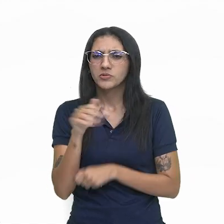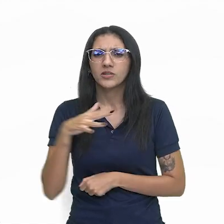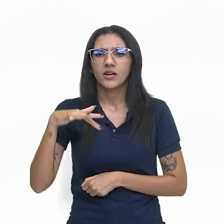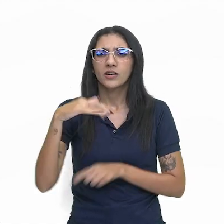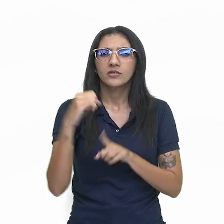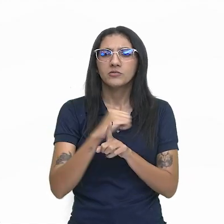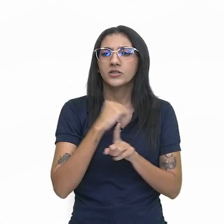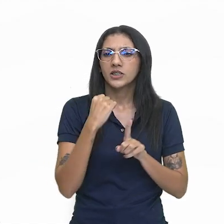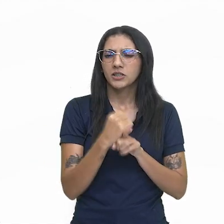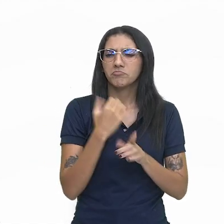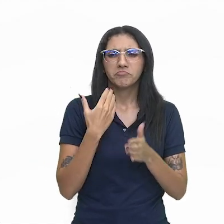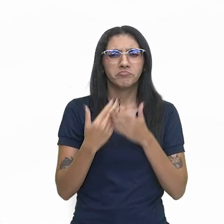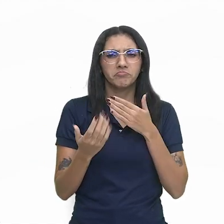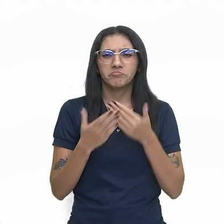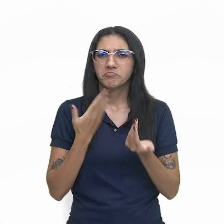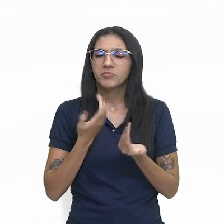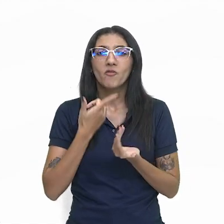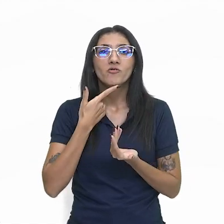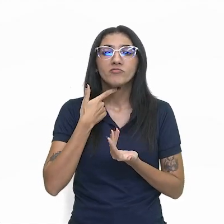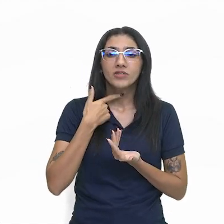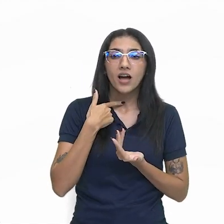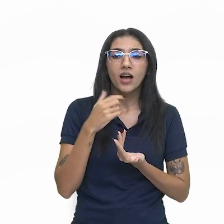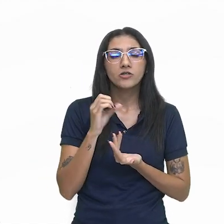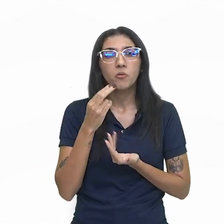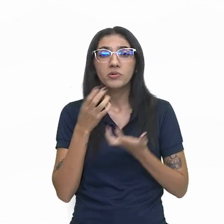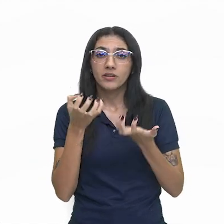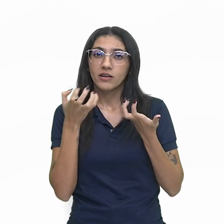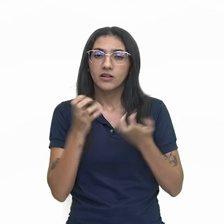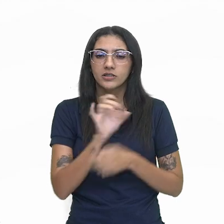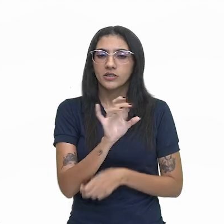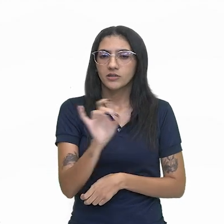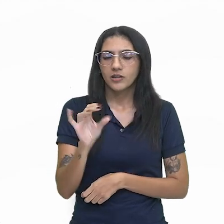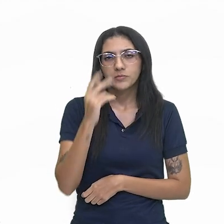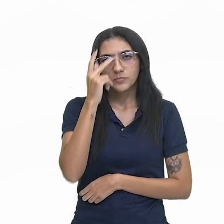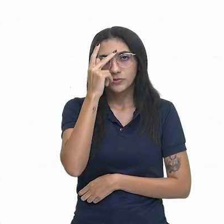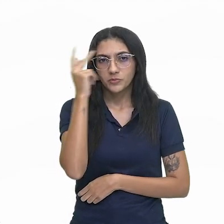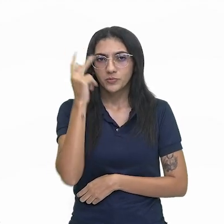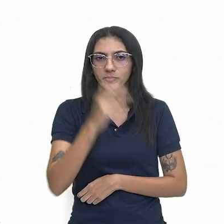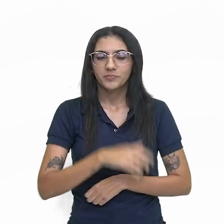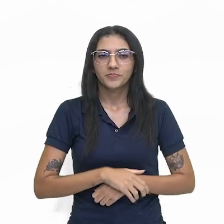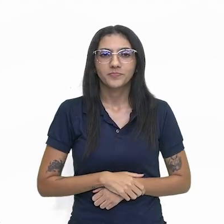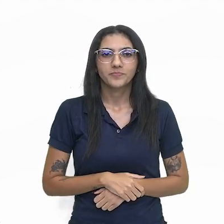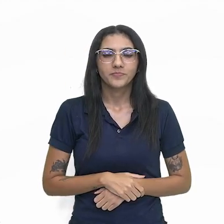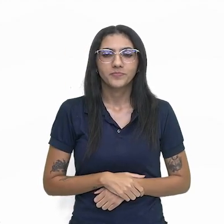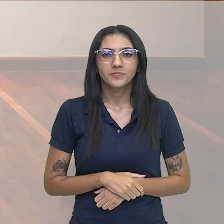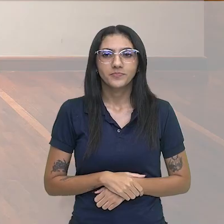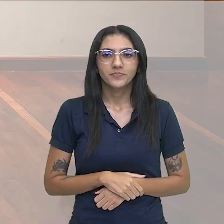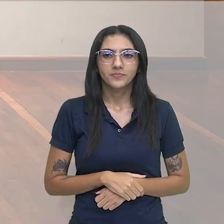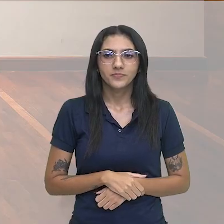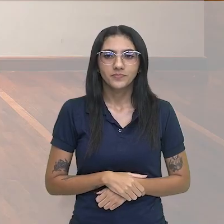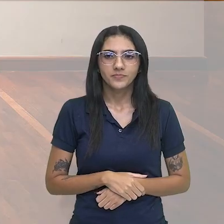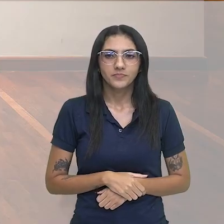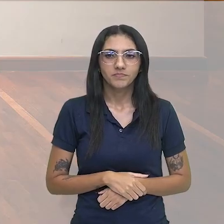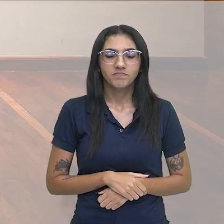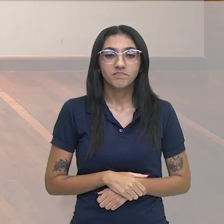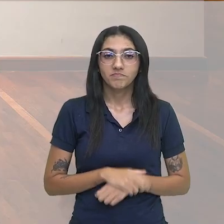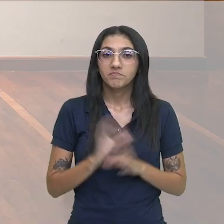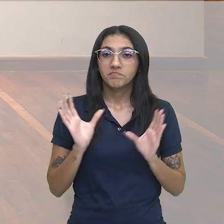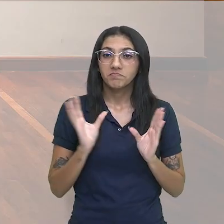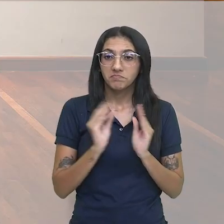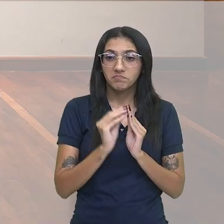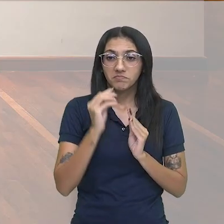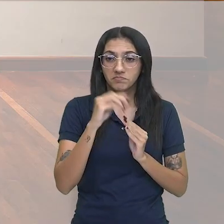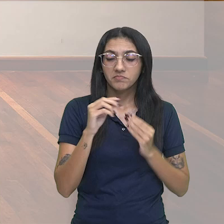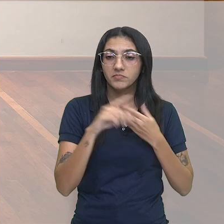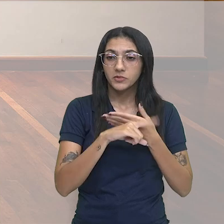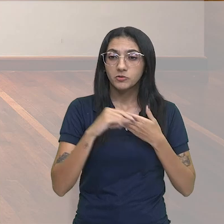sem considerar as vontades e desejos de cada indivíduo. Certo? Então, agora fechamos aí com Émile Durkheim e